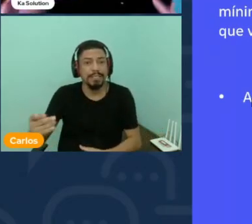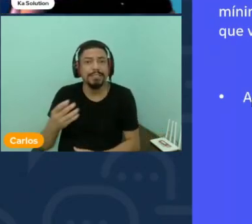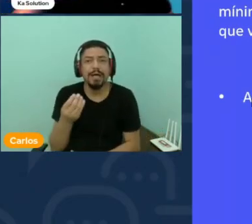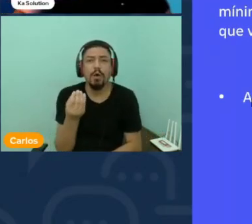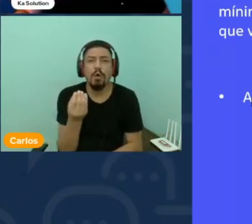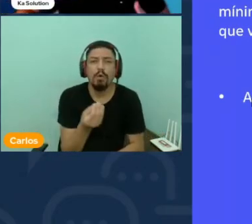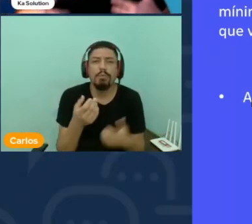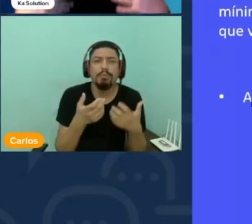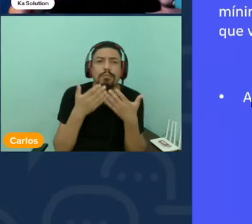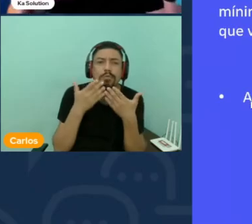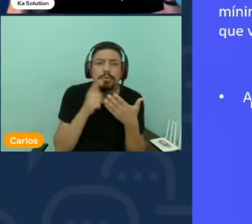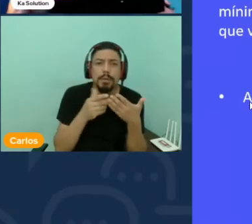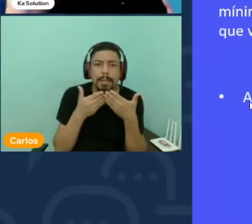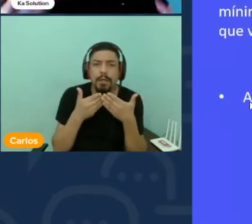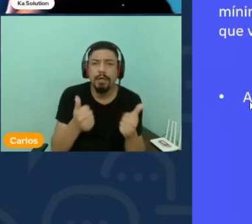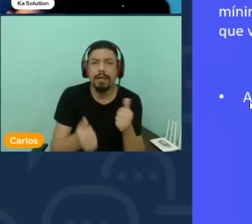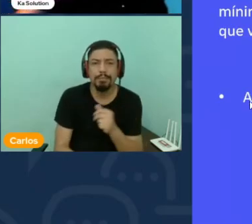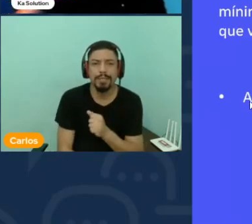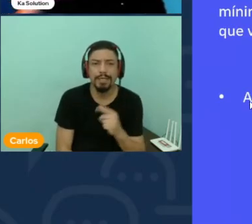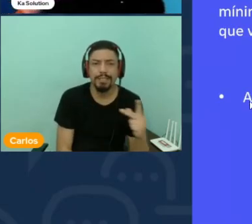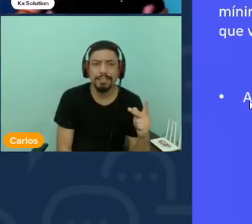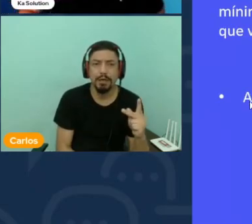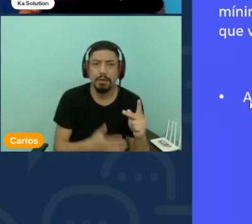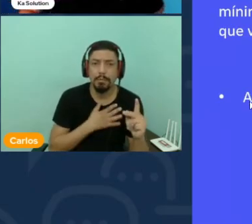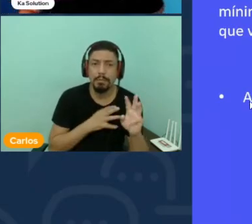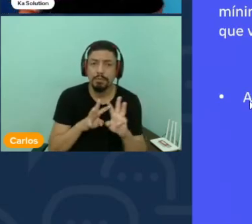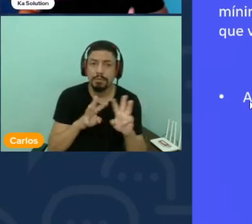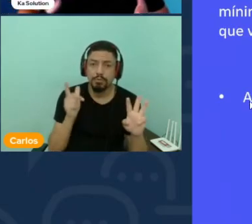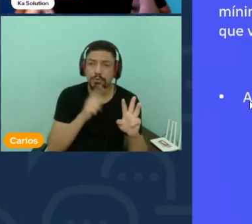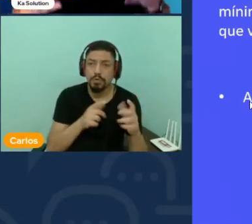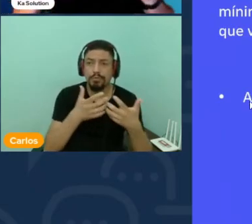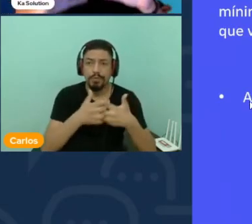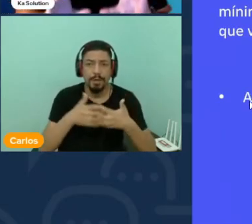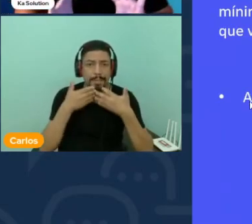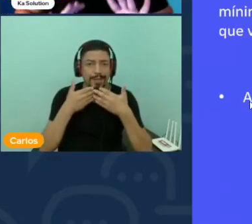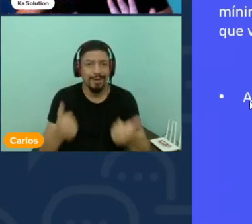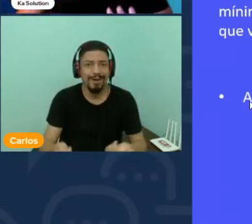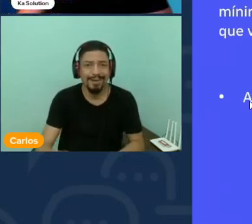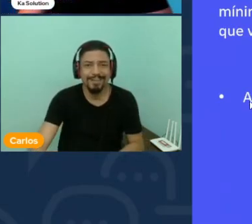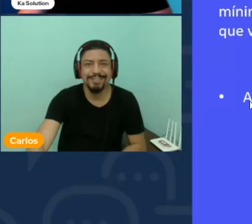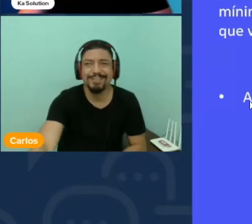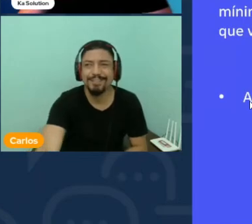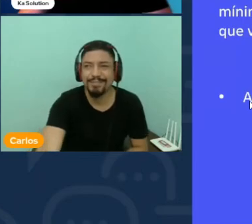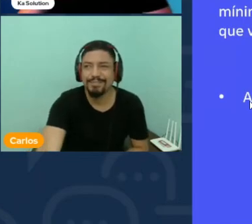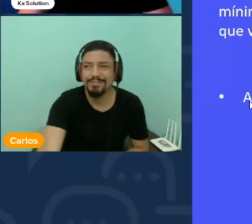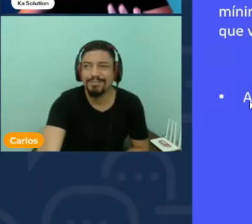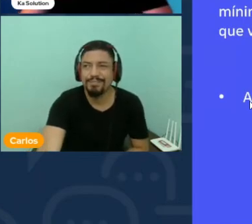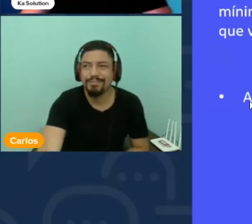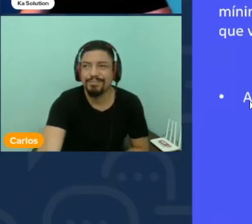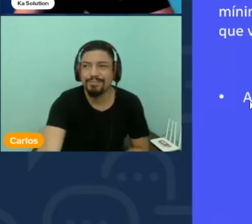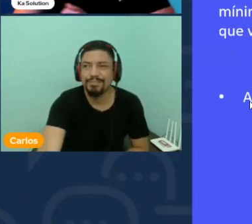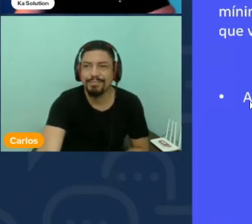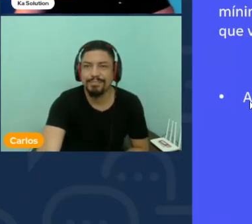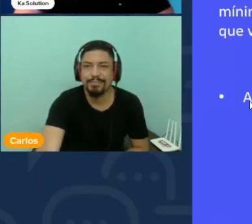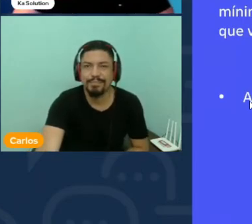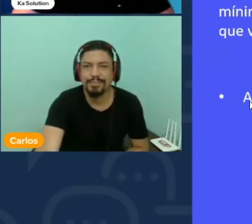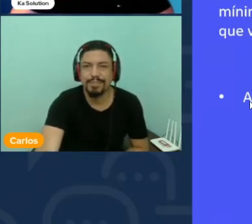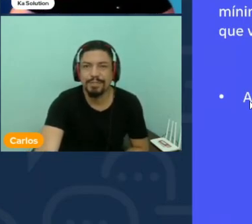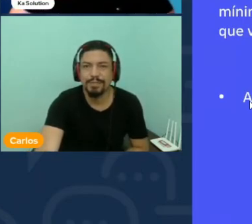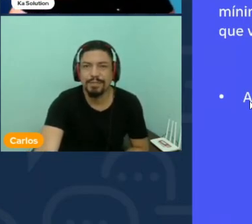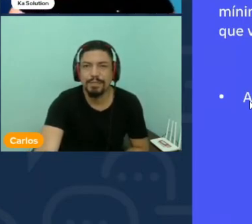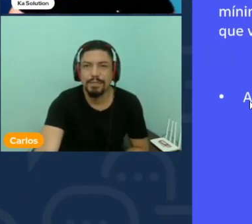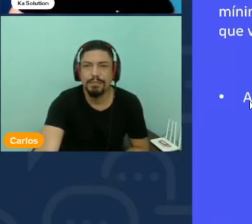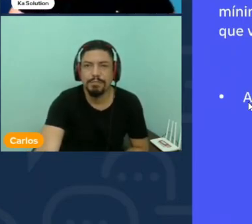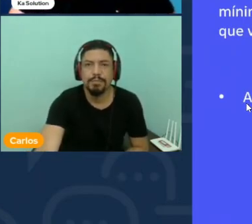como ela pode ser melhor, em como o meu site pode ser melhor. E toda essa parte de infraestrutura, a AWS